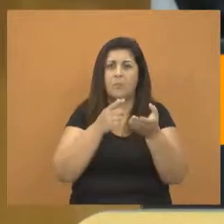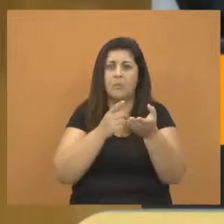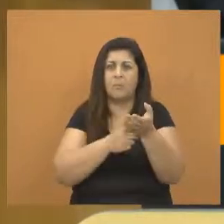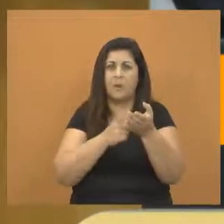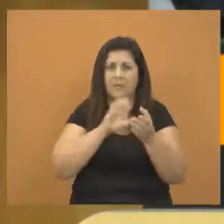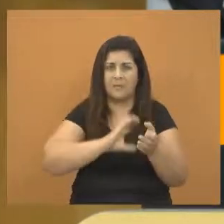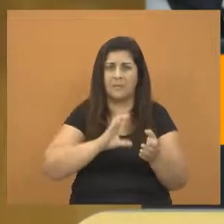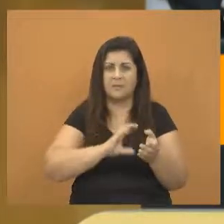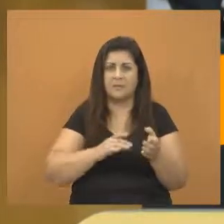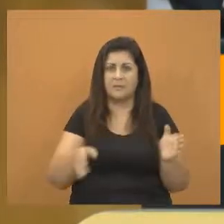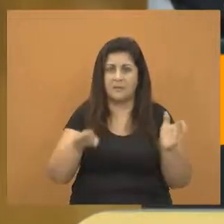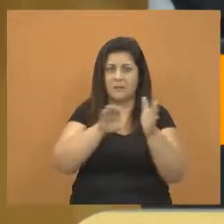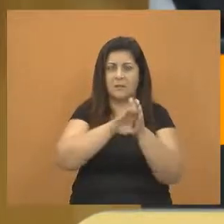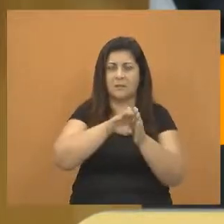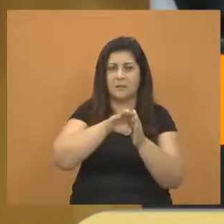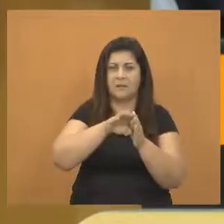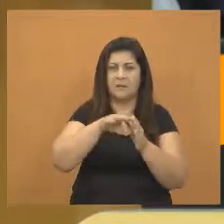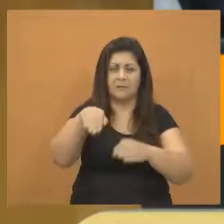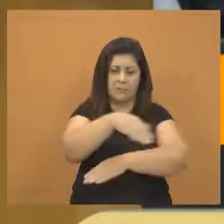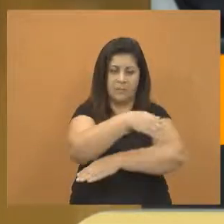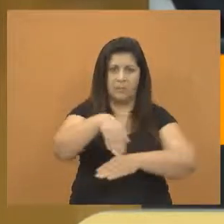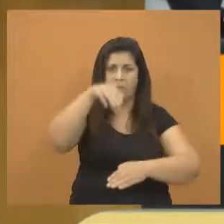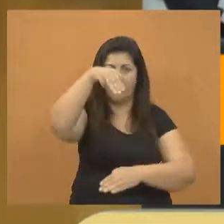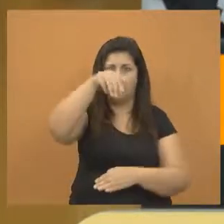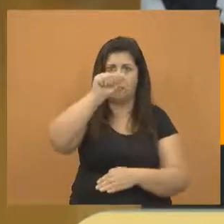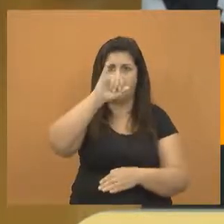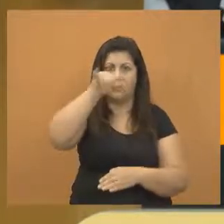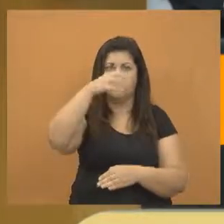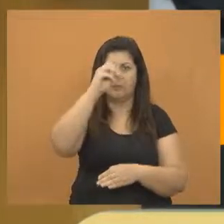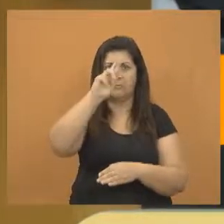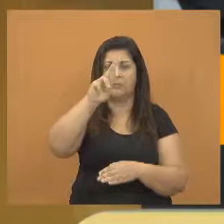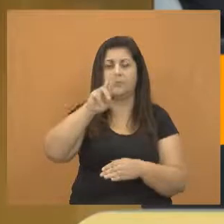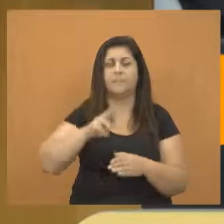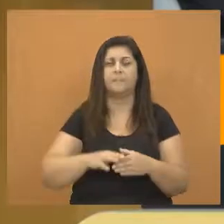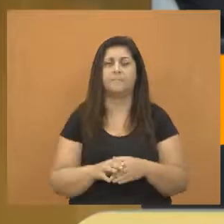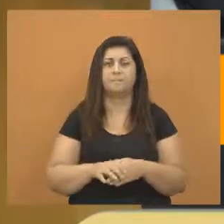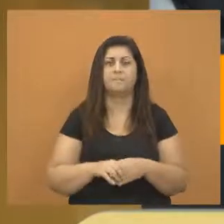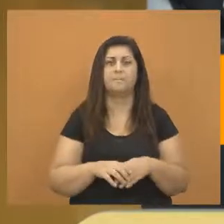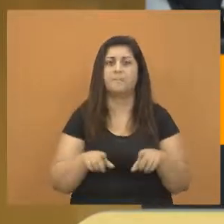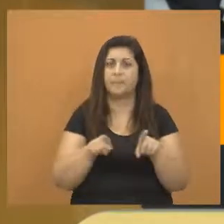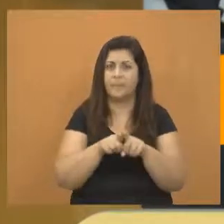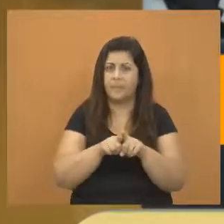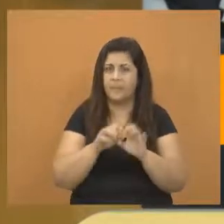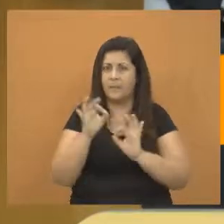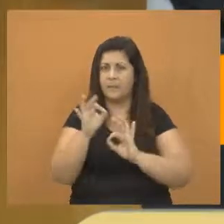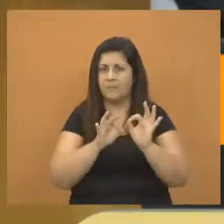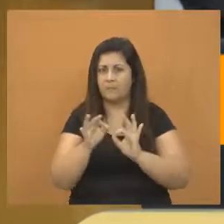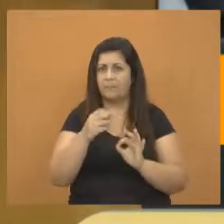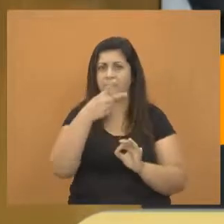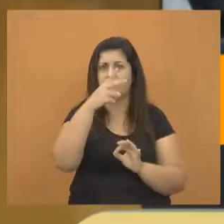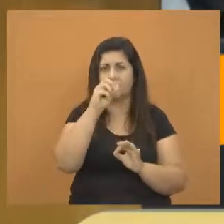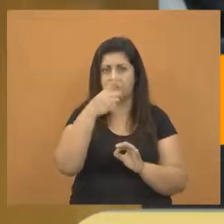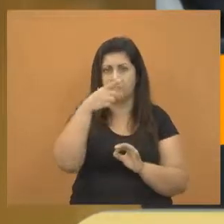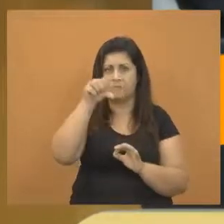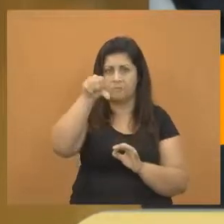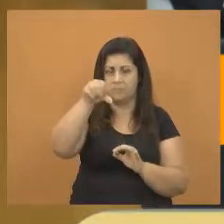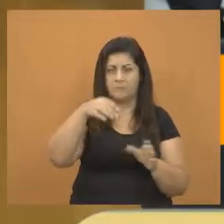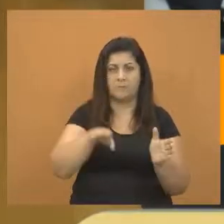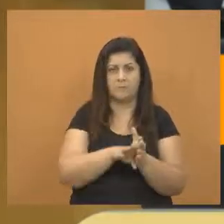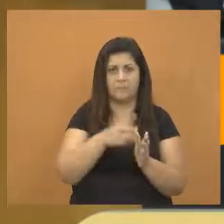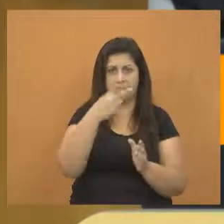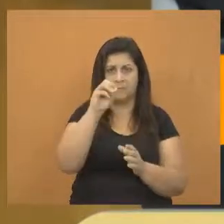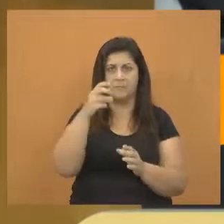até Avenida Major Acácio Ferreira, via Borba Gato. Também previsão 2019 a